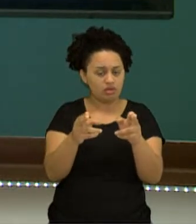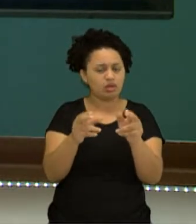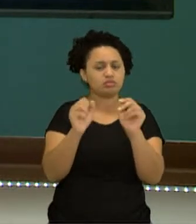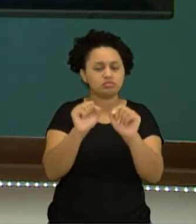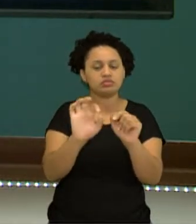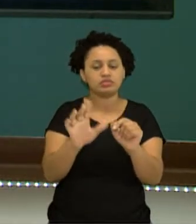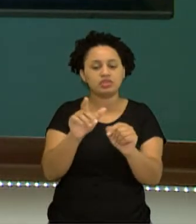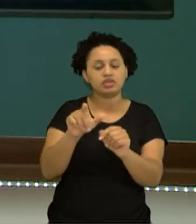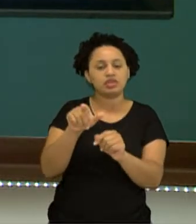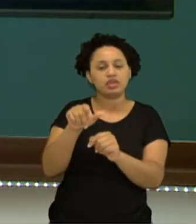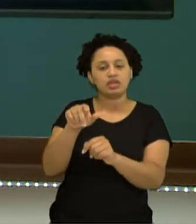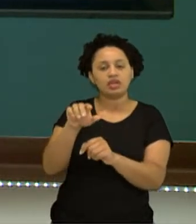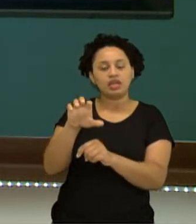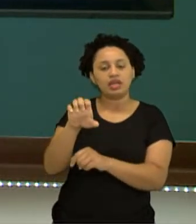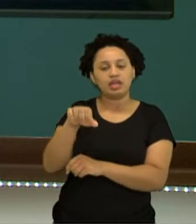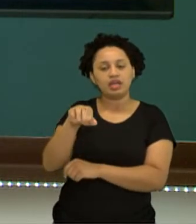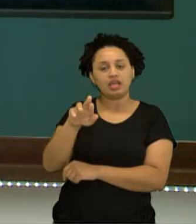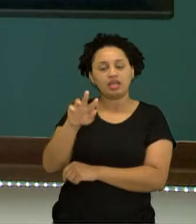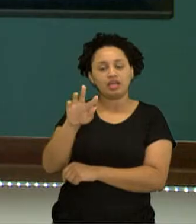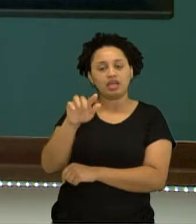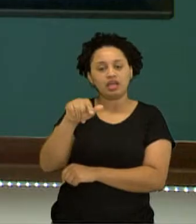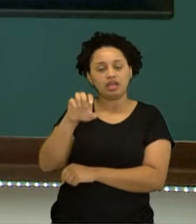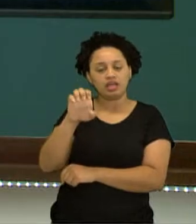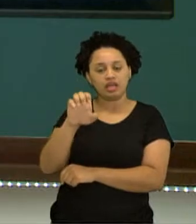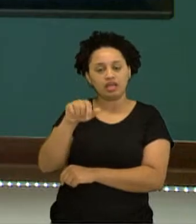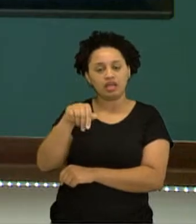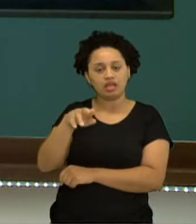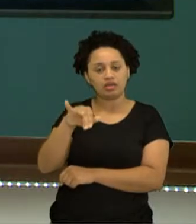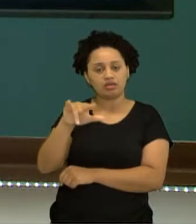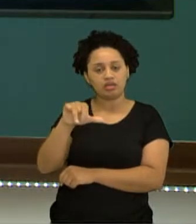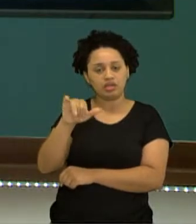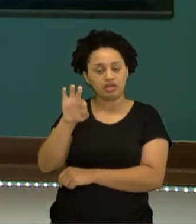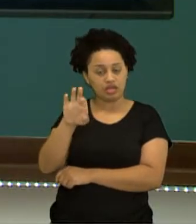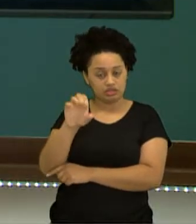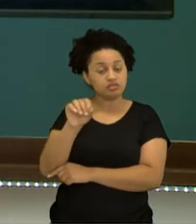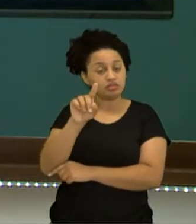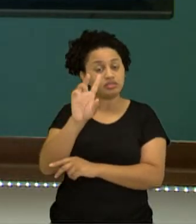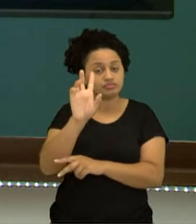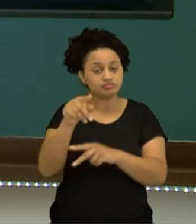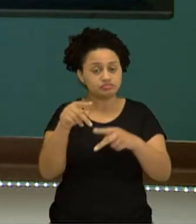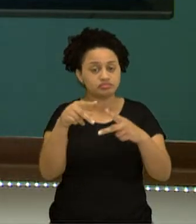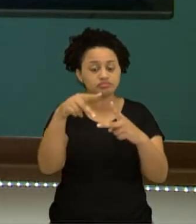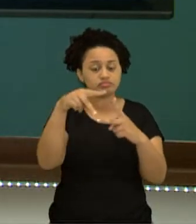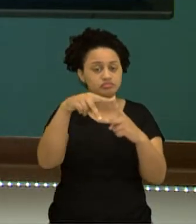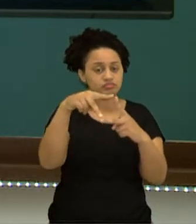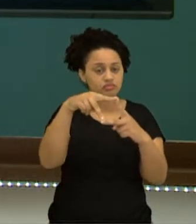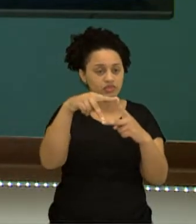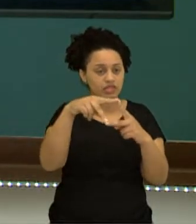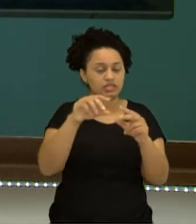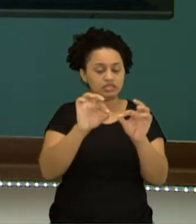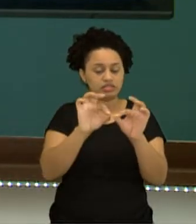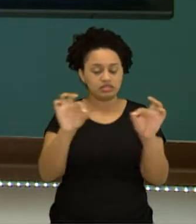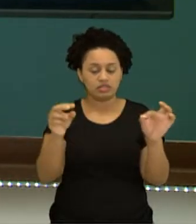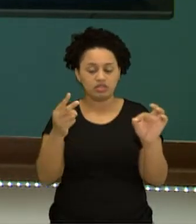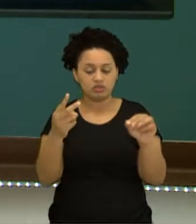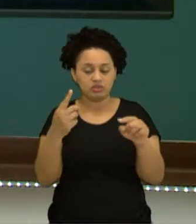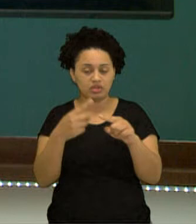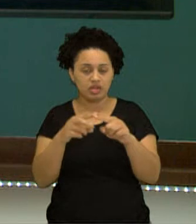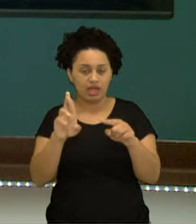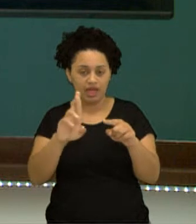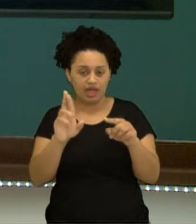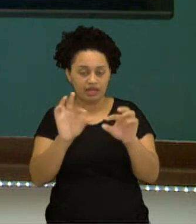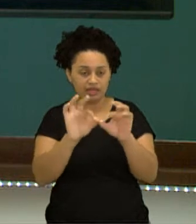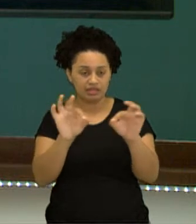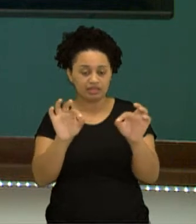cilindro equilátero, ele vai ser um quadrado. Se esta base corresponde a 2 vezes o raio for diferente